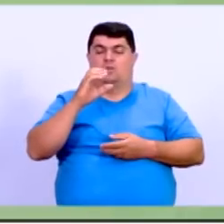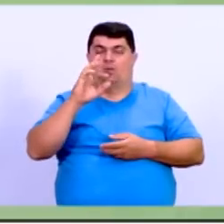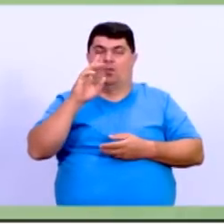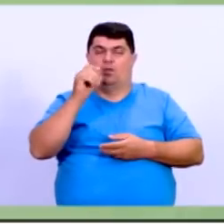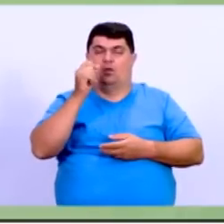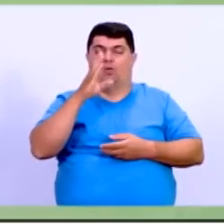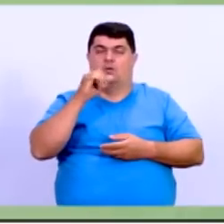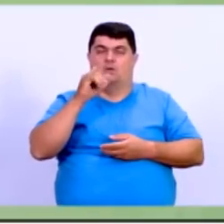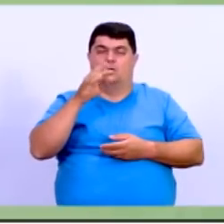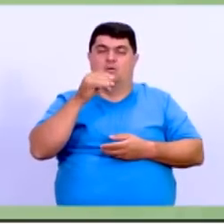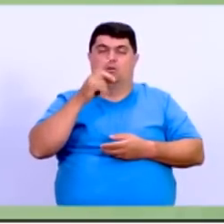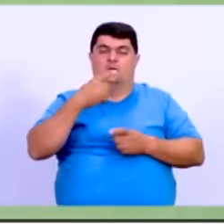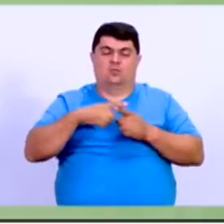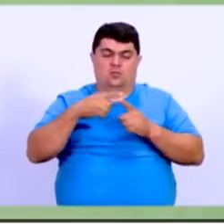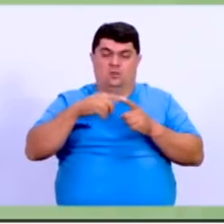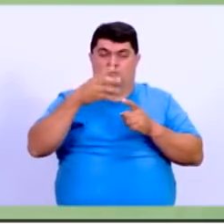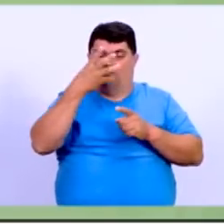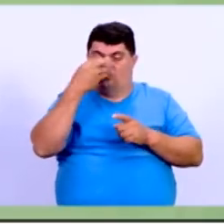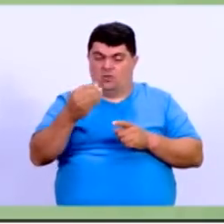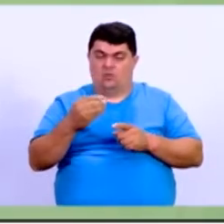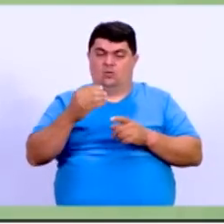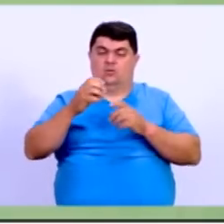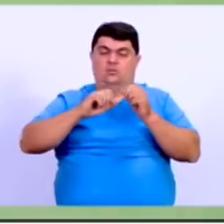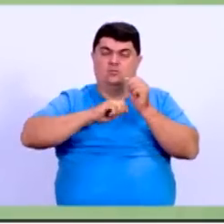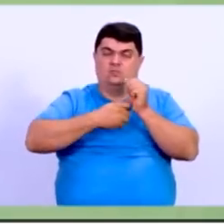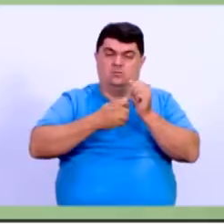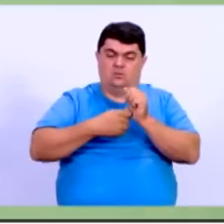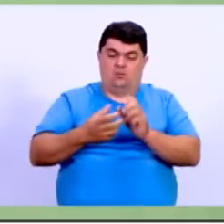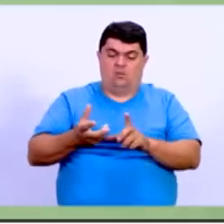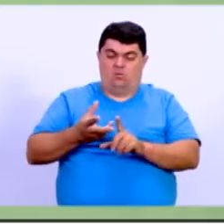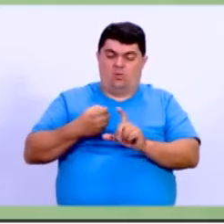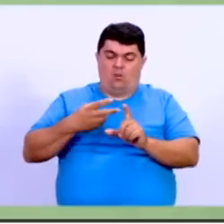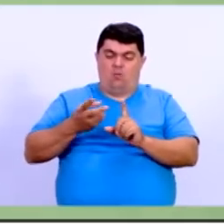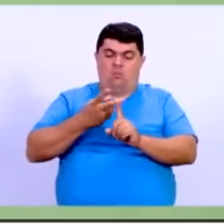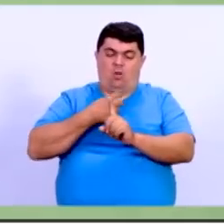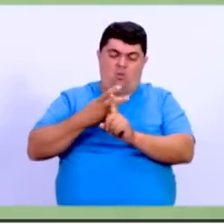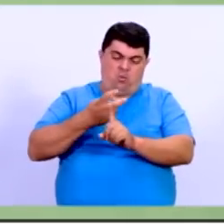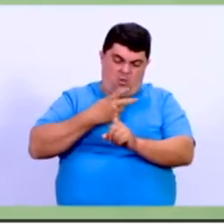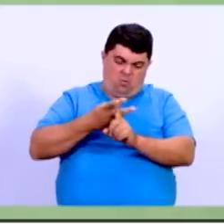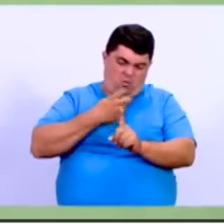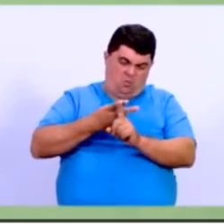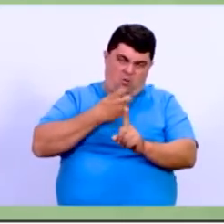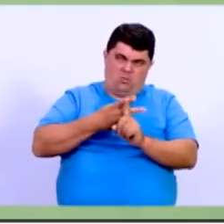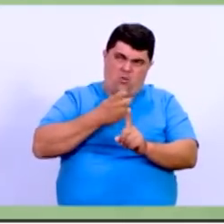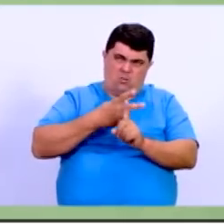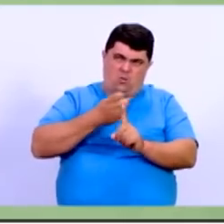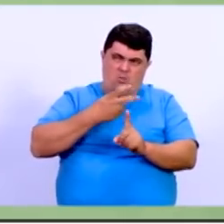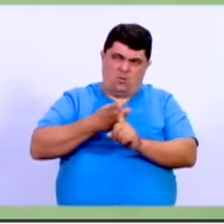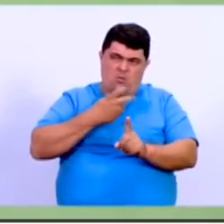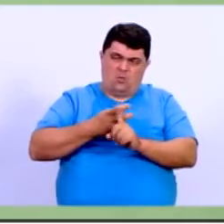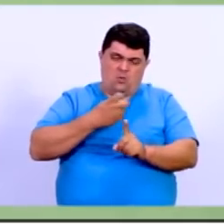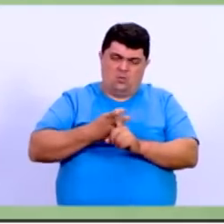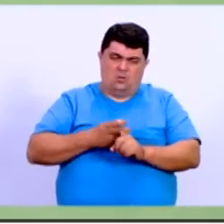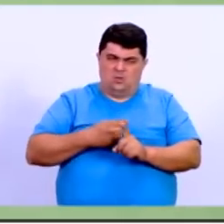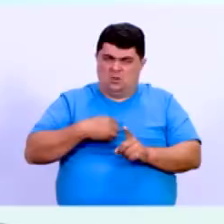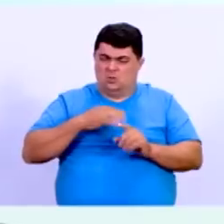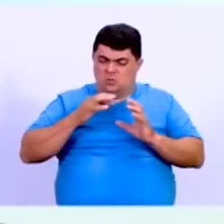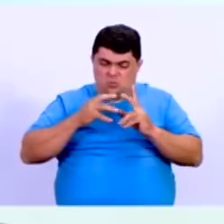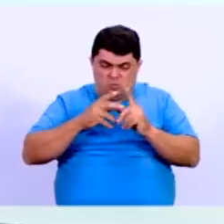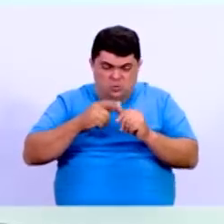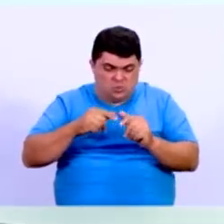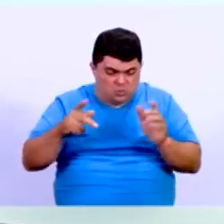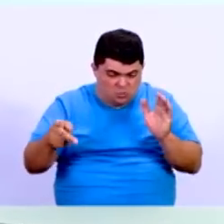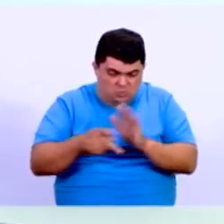para sequestrar suas fotos, né, senhas de cartões, por exemplo. Olha que perigo, né, professor? Eu faço todas as minhas